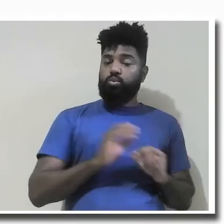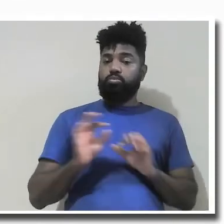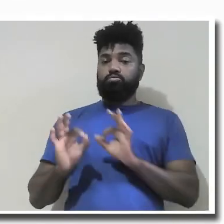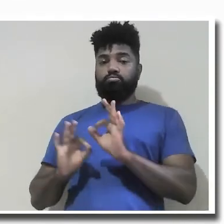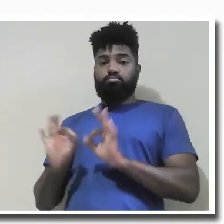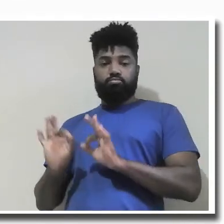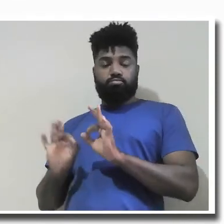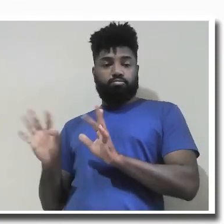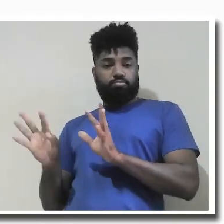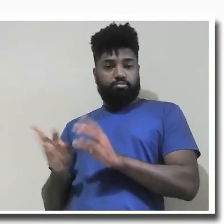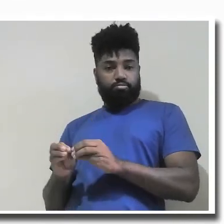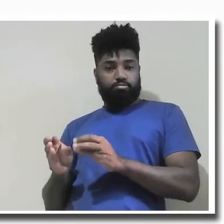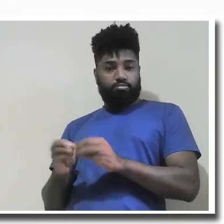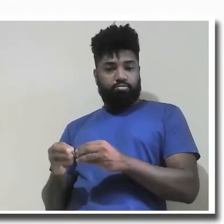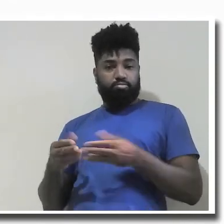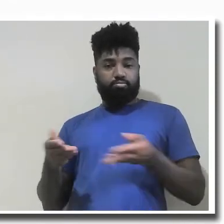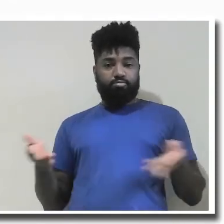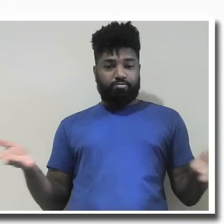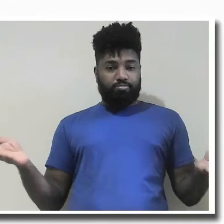é